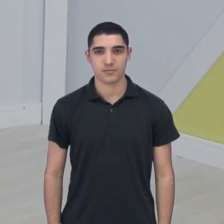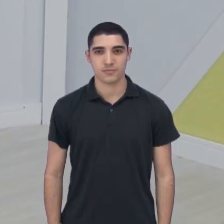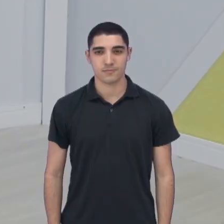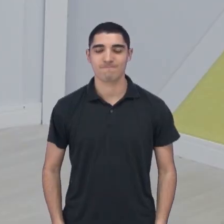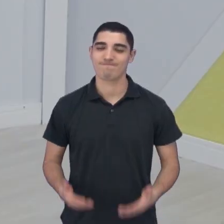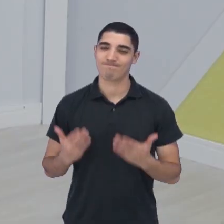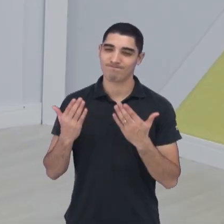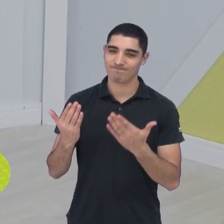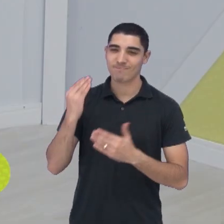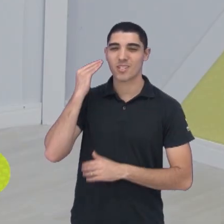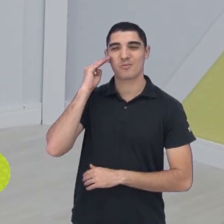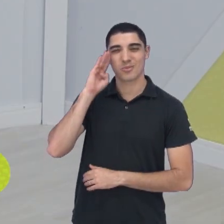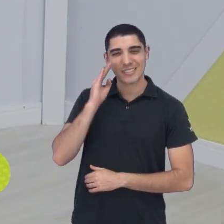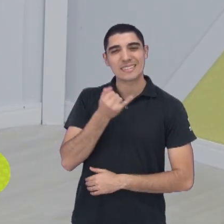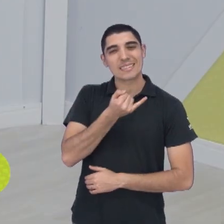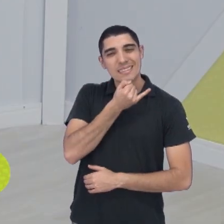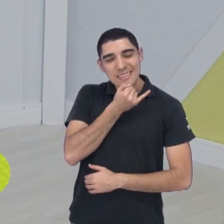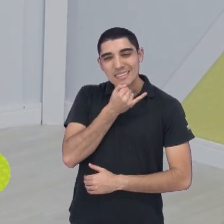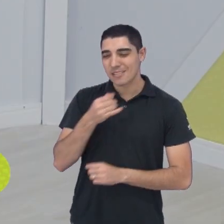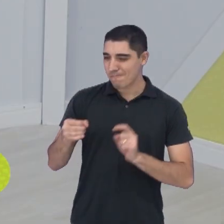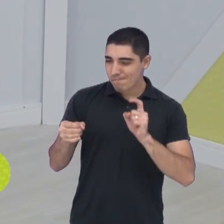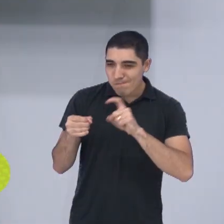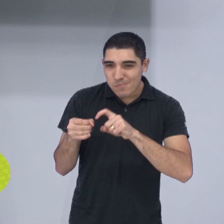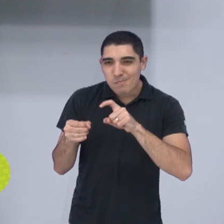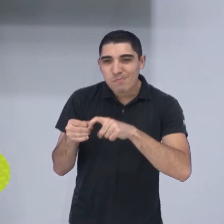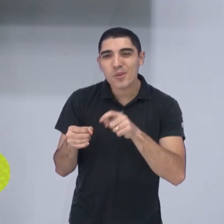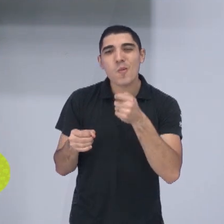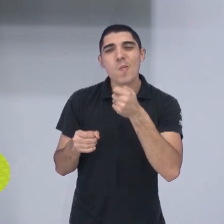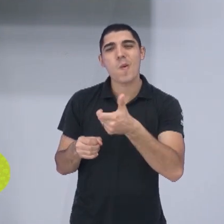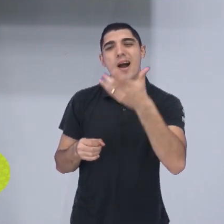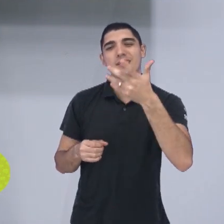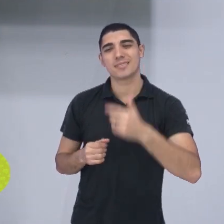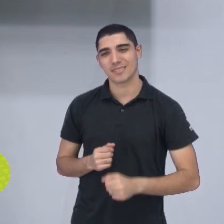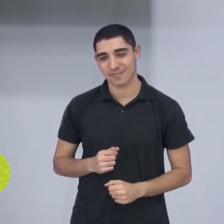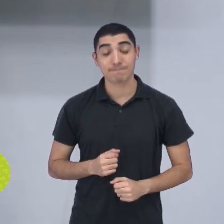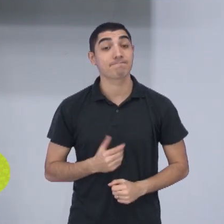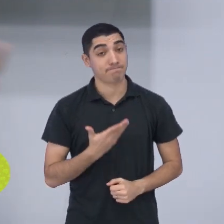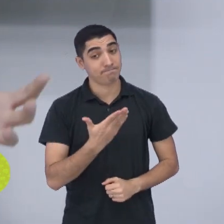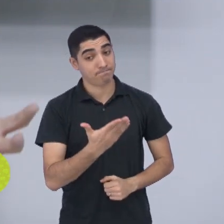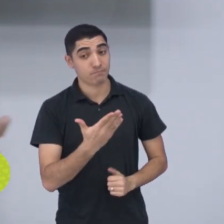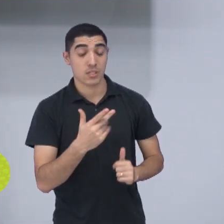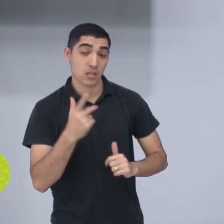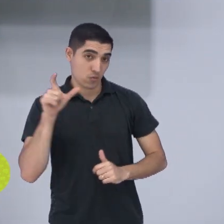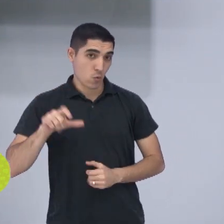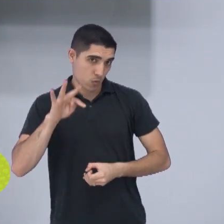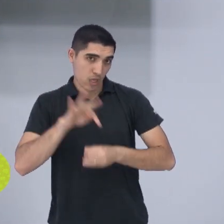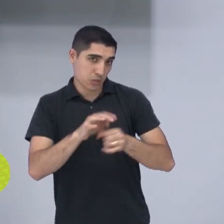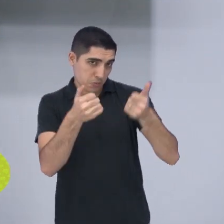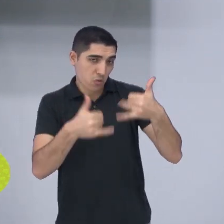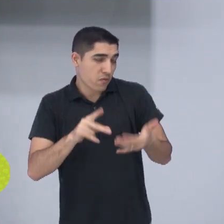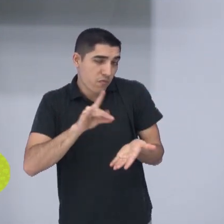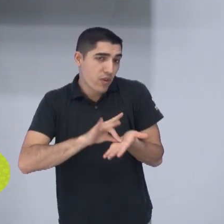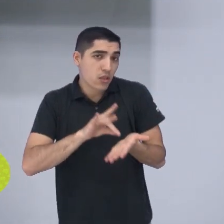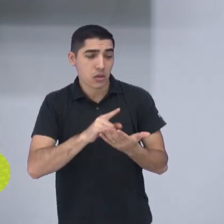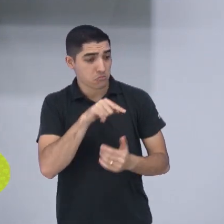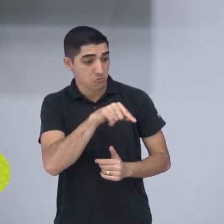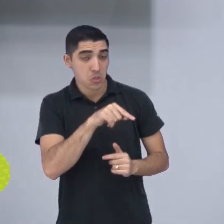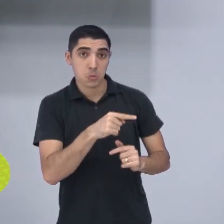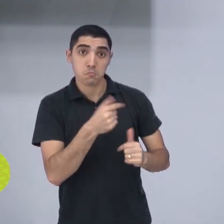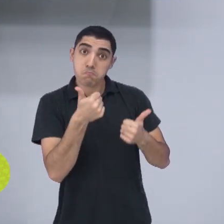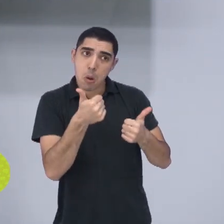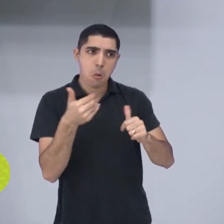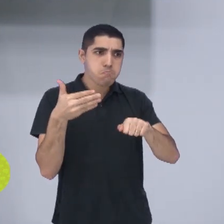Pois é, Brunão, que pena aquela bola do Vitão não cair, hein? Pois é, e como o Regis falou, né? Foi um campeonato até que ok, né? Mas é